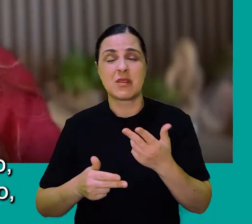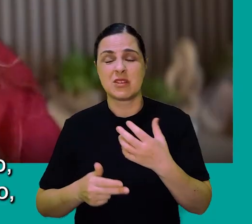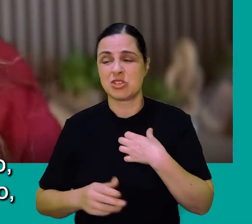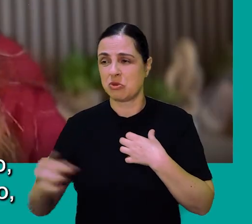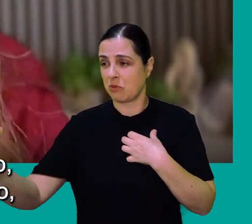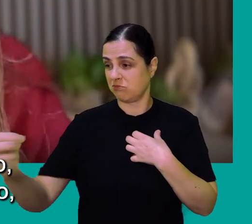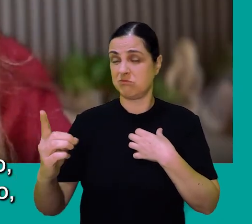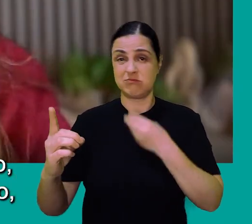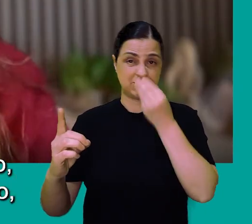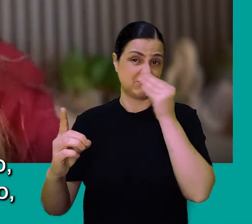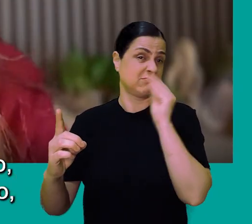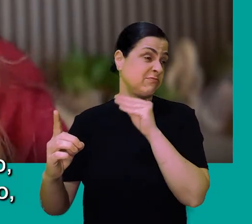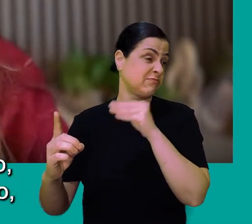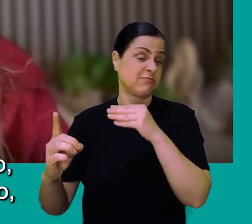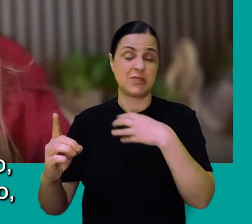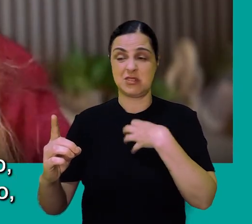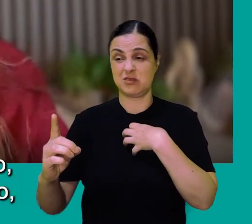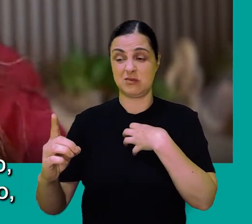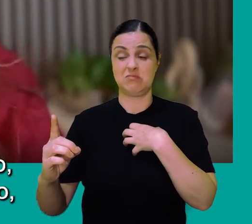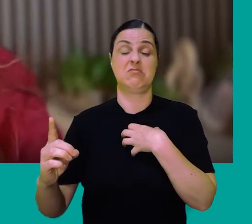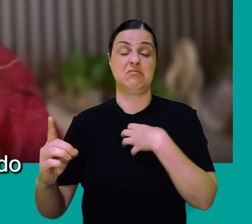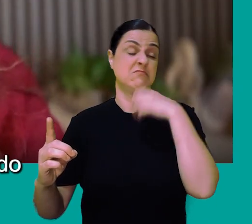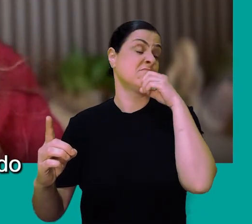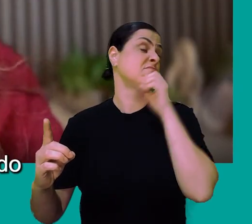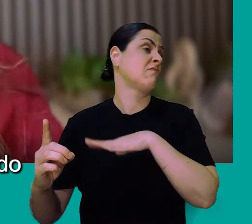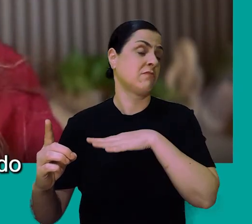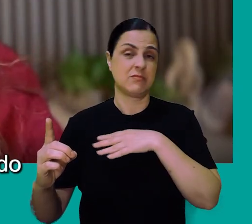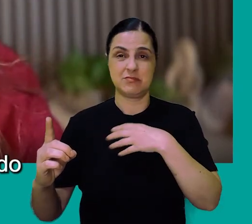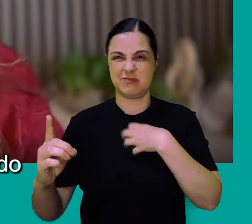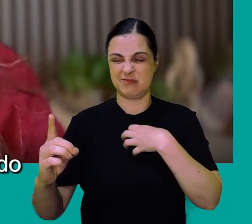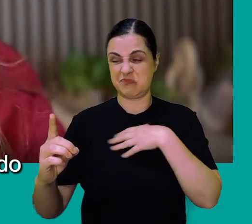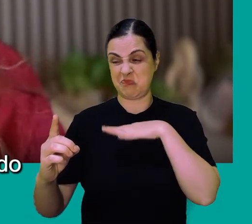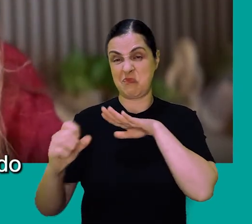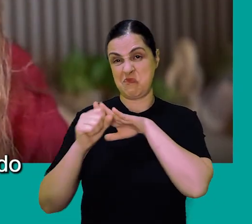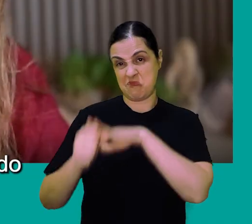desprezo, essa hostilidade, essa depreciação,